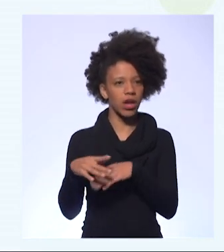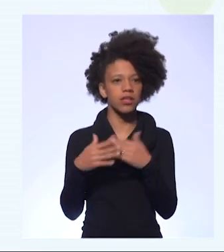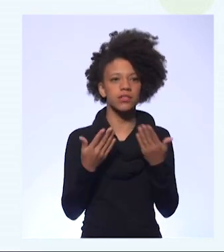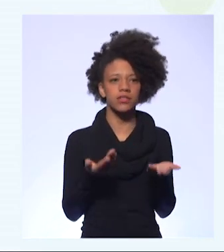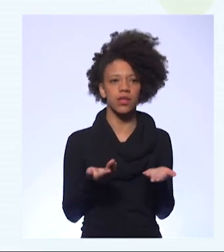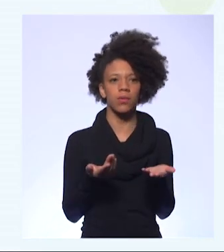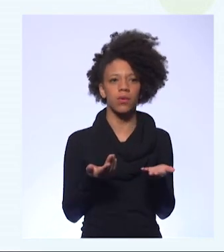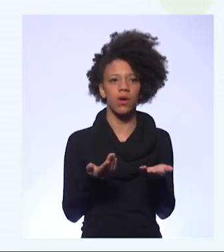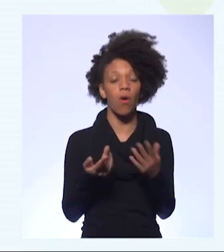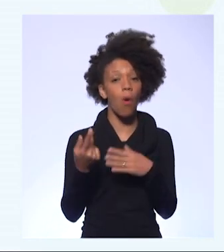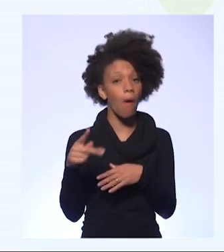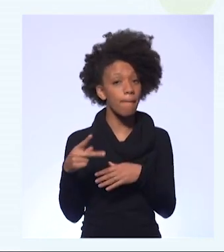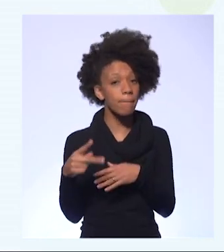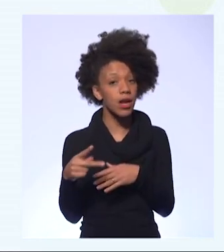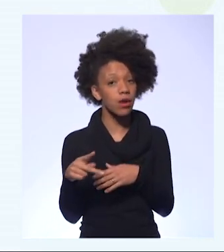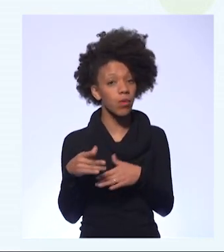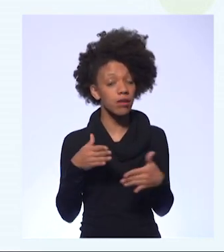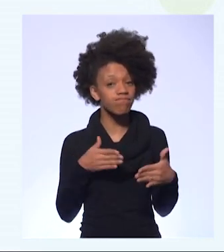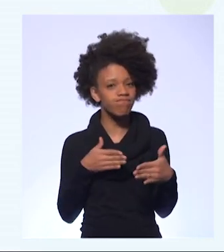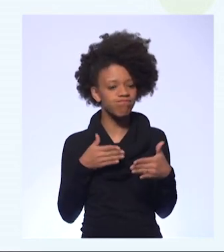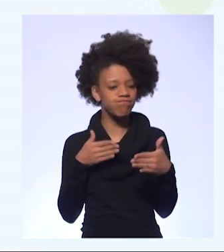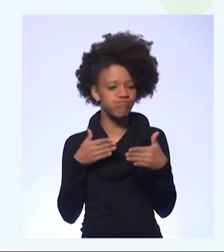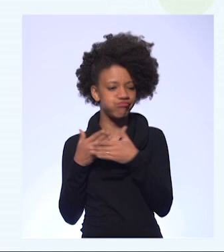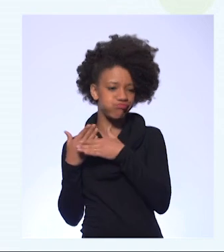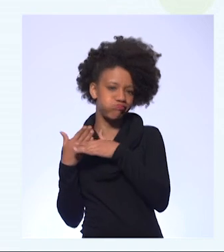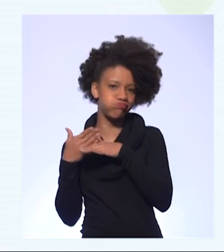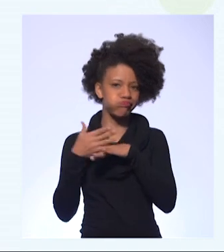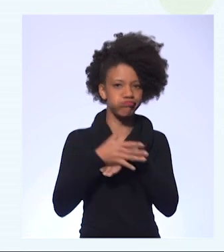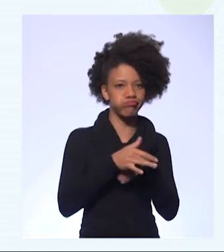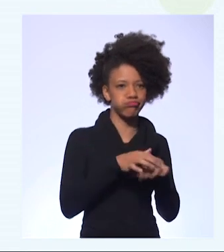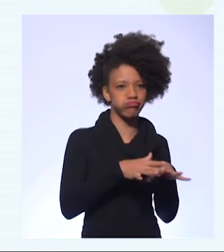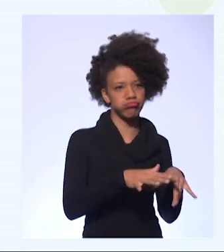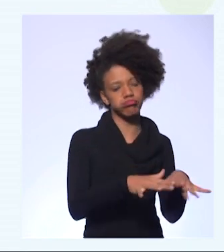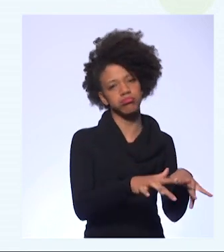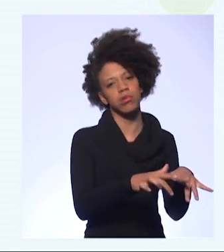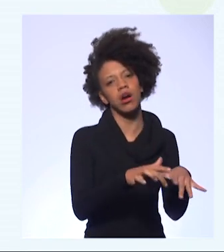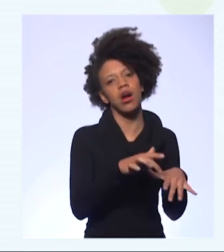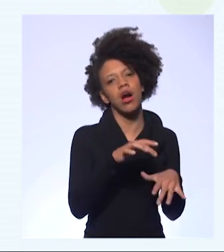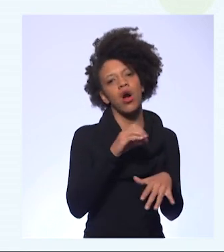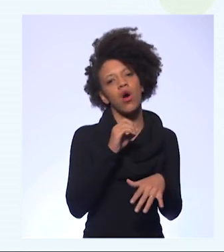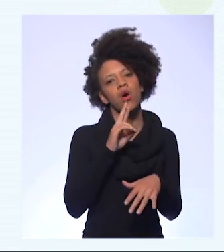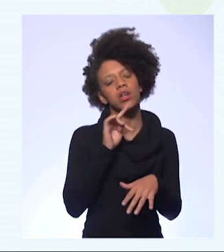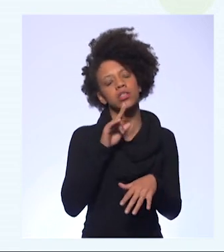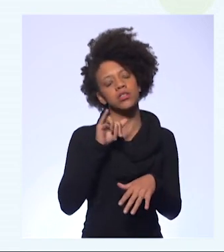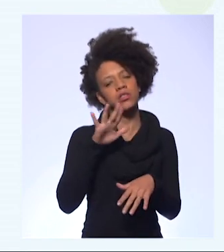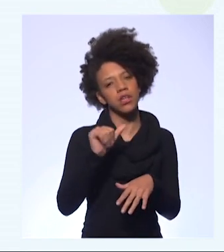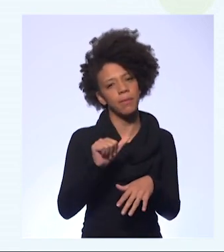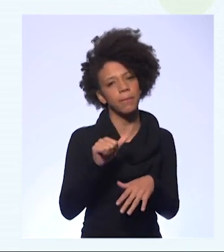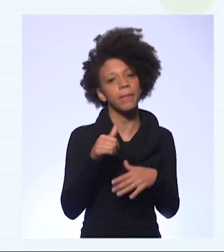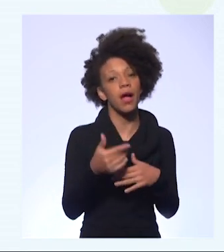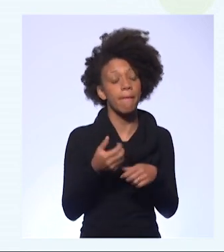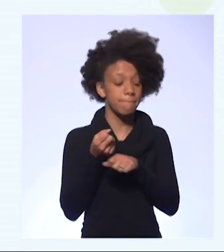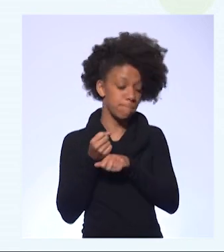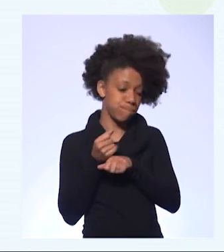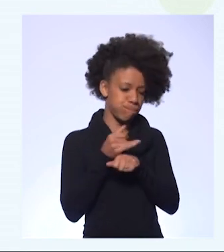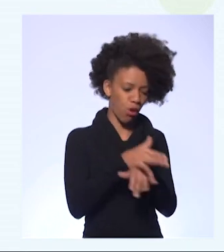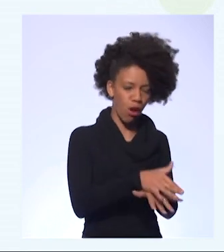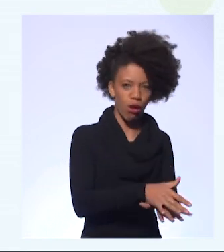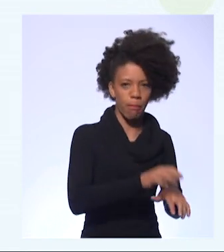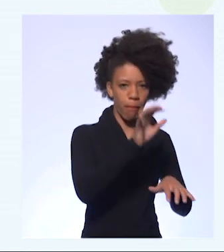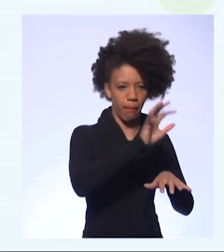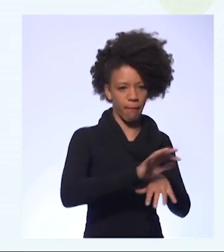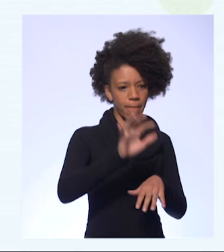o Paraguai invadiu o a Província de clientes capturando vários rios e cidades da região é